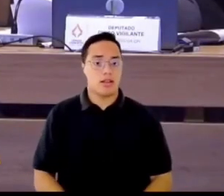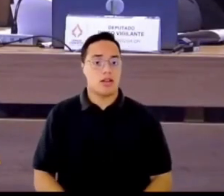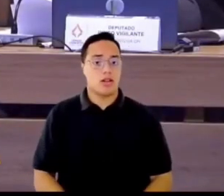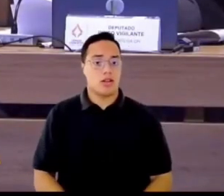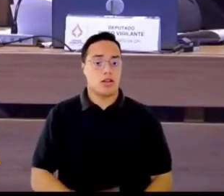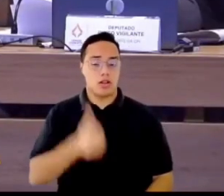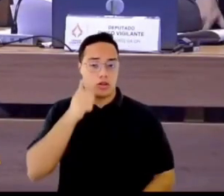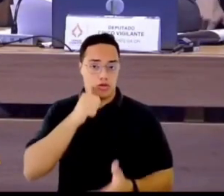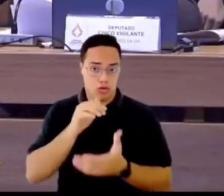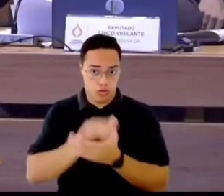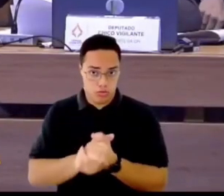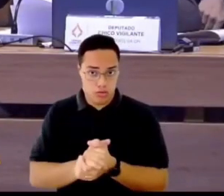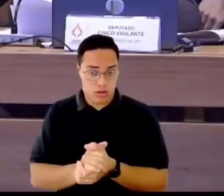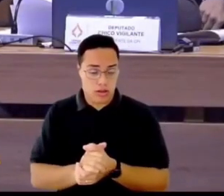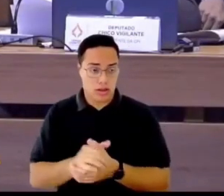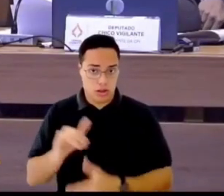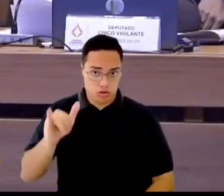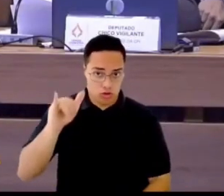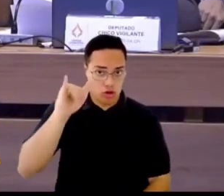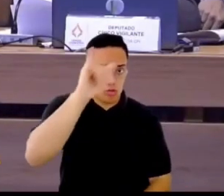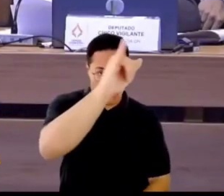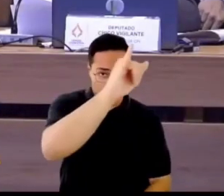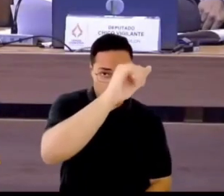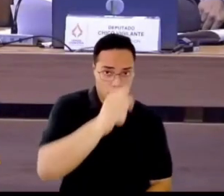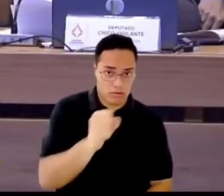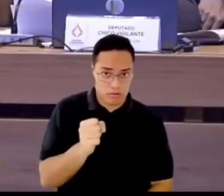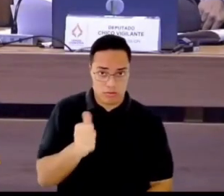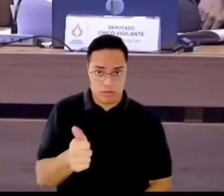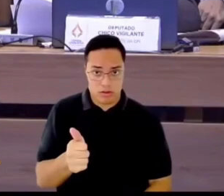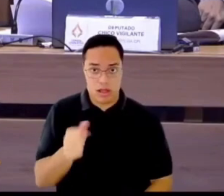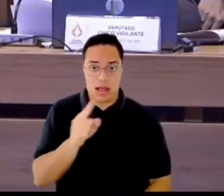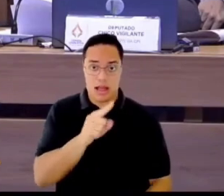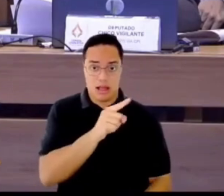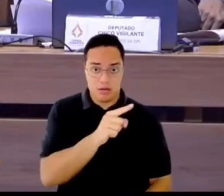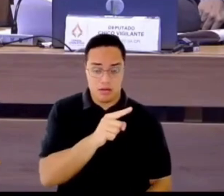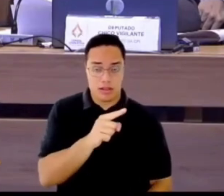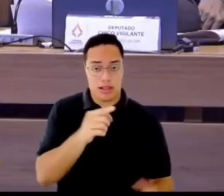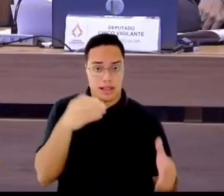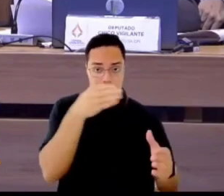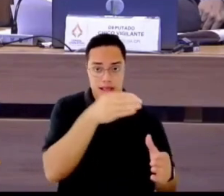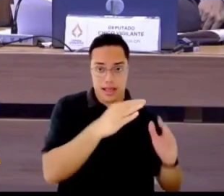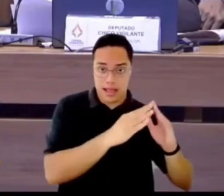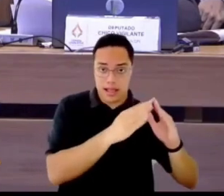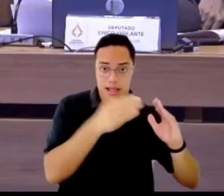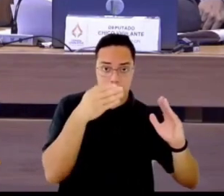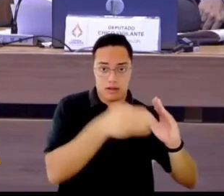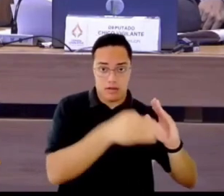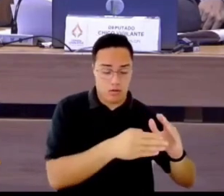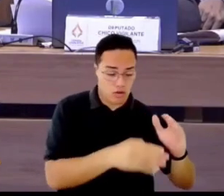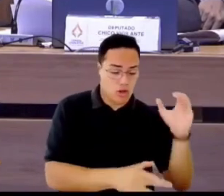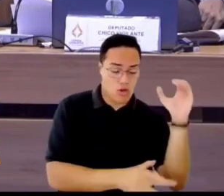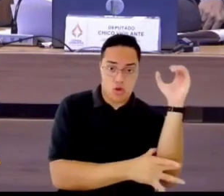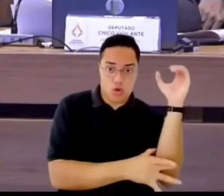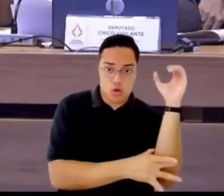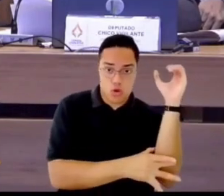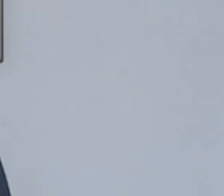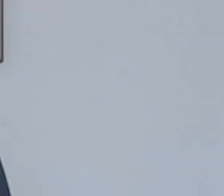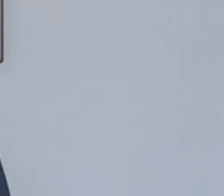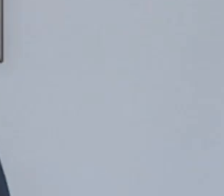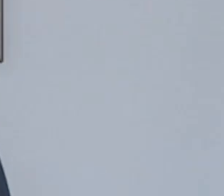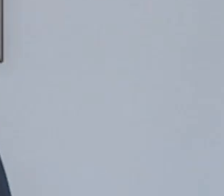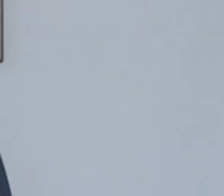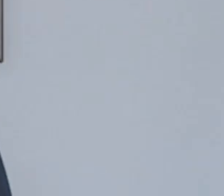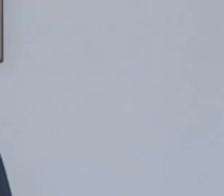embarcou. Aí fui carregar a tornozeleira. Aí o senhor foi em casa, carregou a tornozeleira. Sim. E foi lá no acampamento. Fui até o